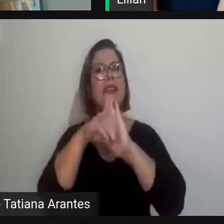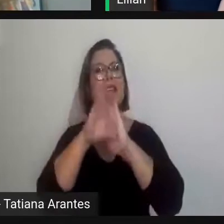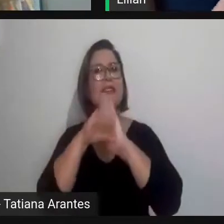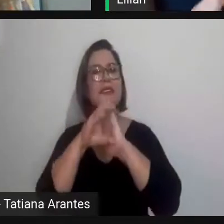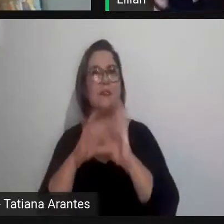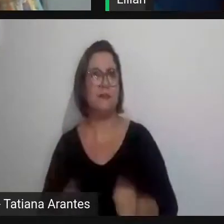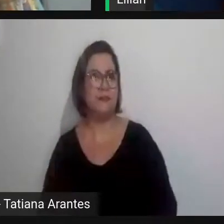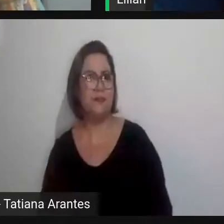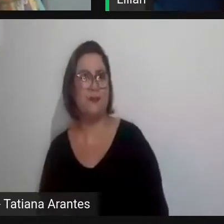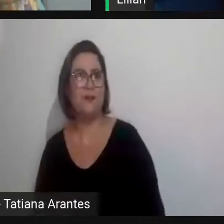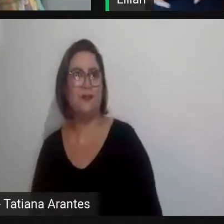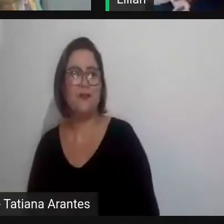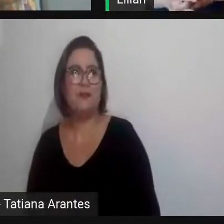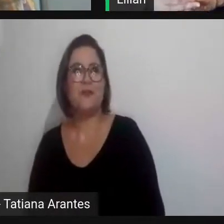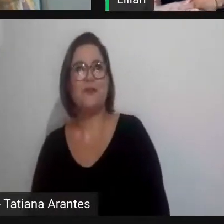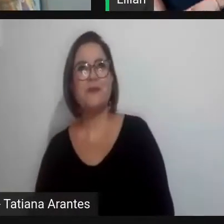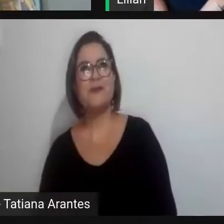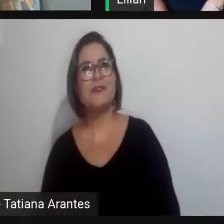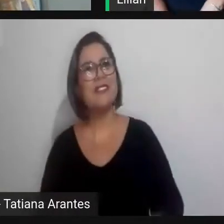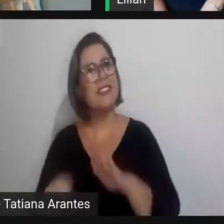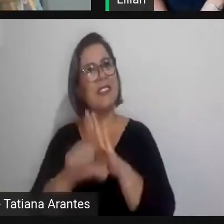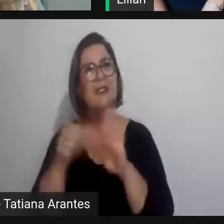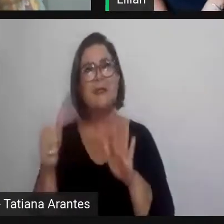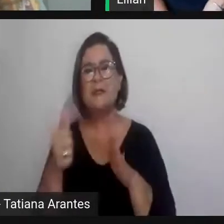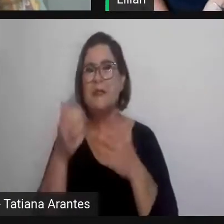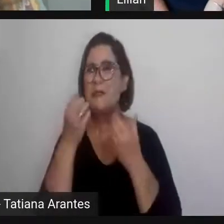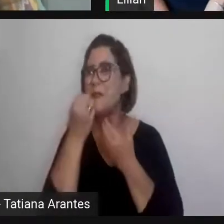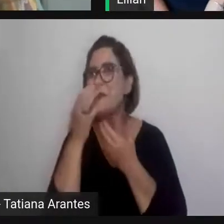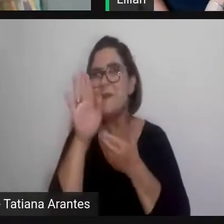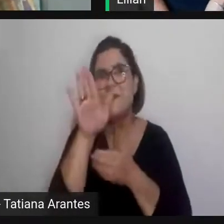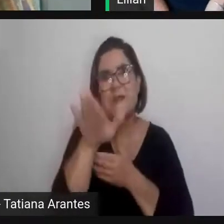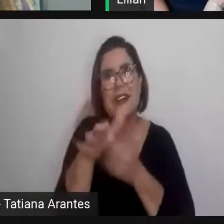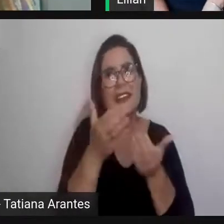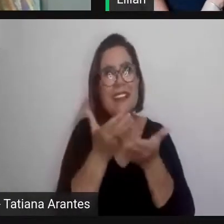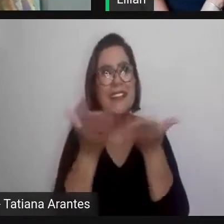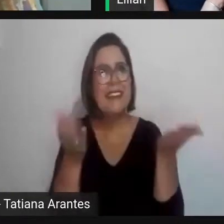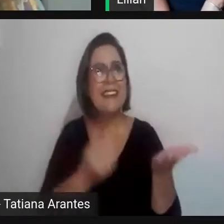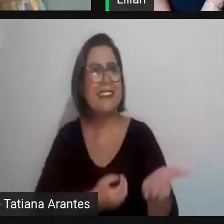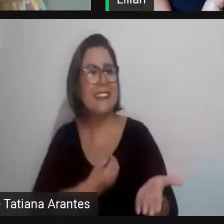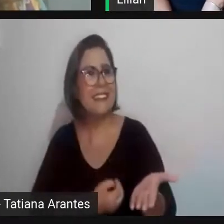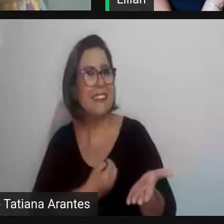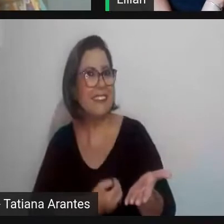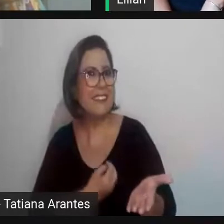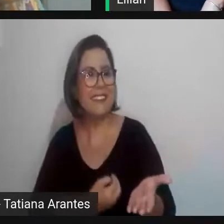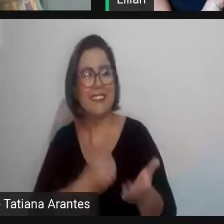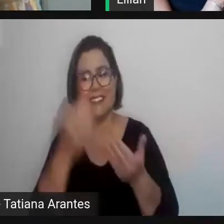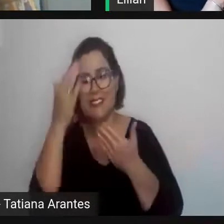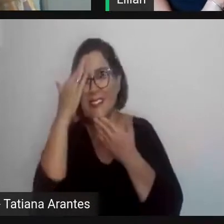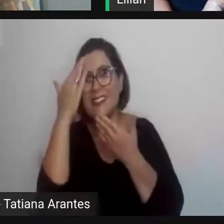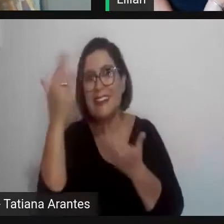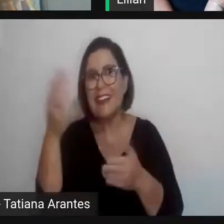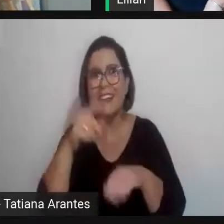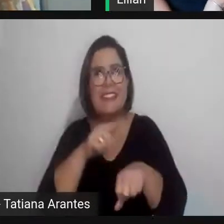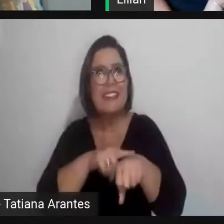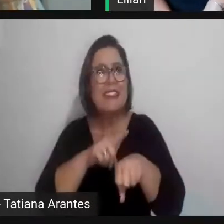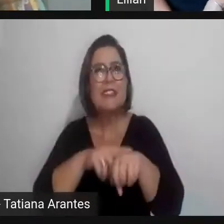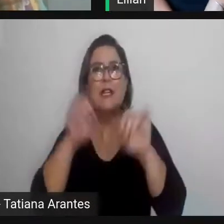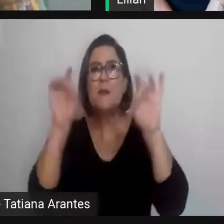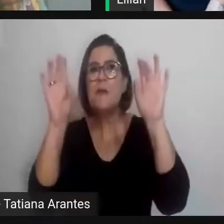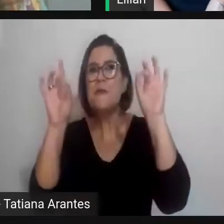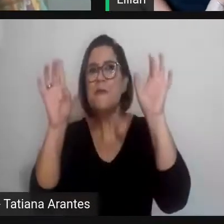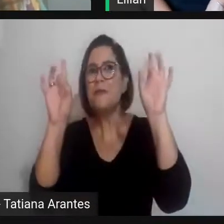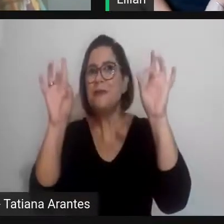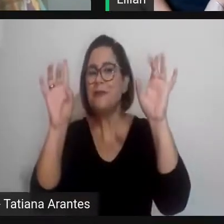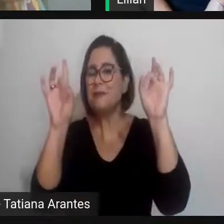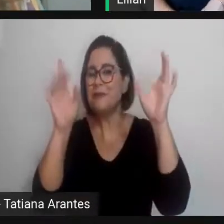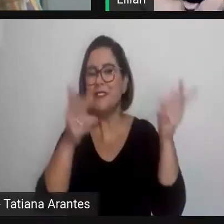Bom, primeiramente, boa tarde a todos, né? Quero agradecer a oportunidade, né, o convite da